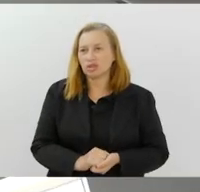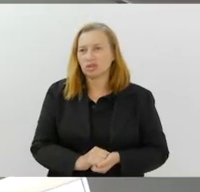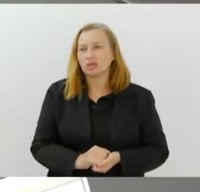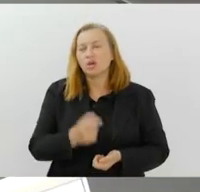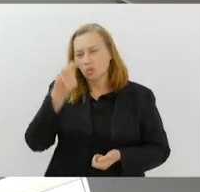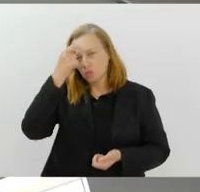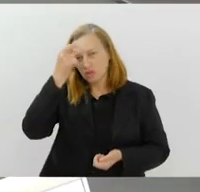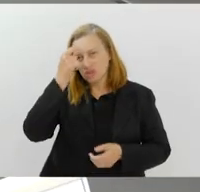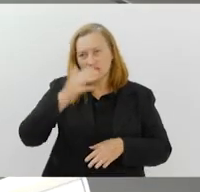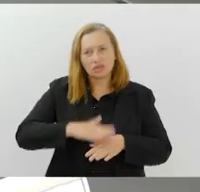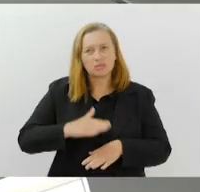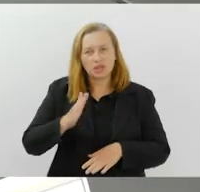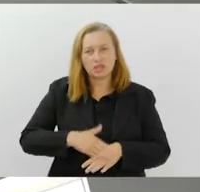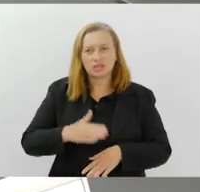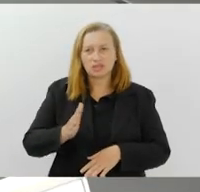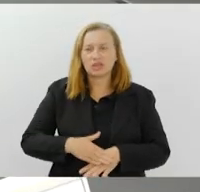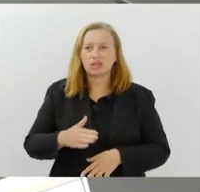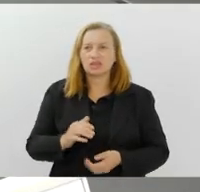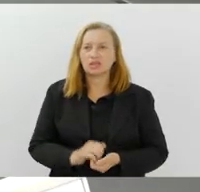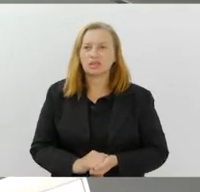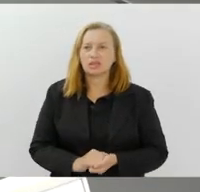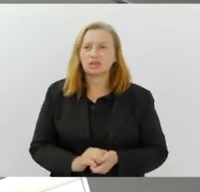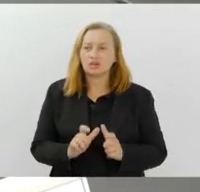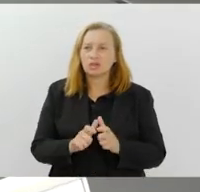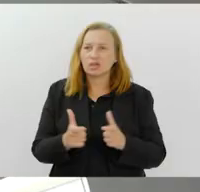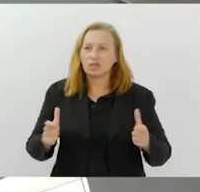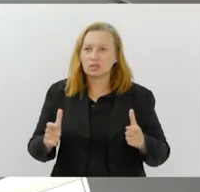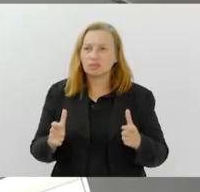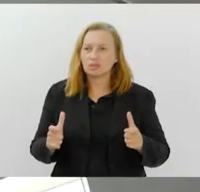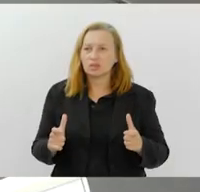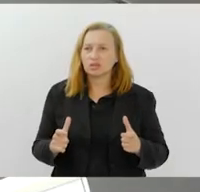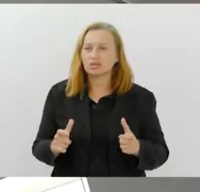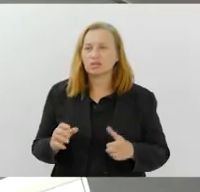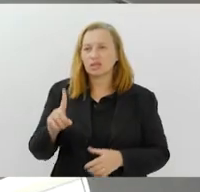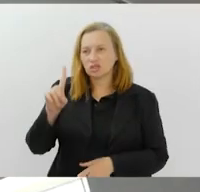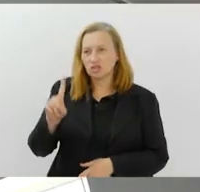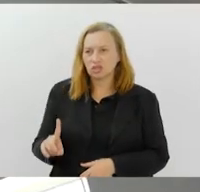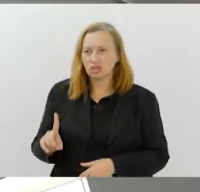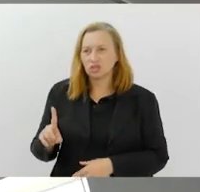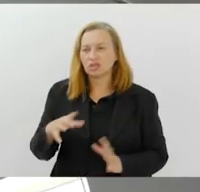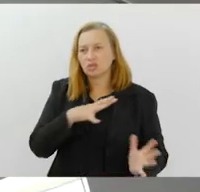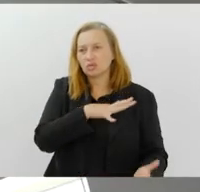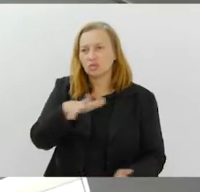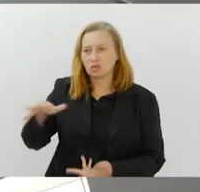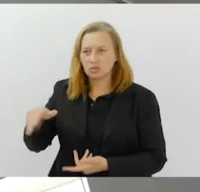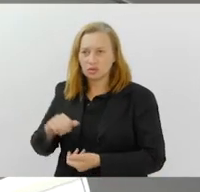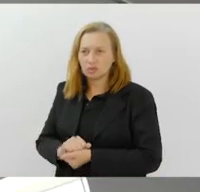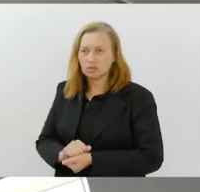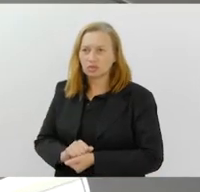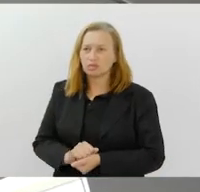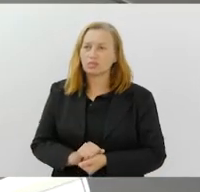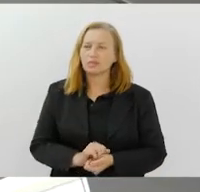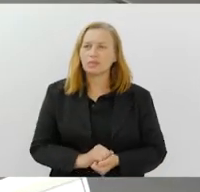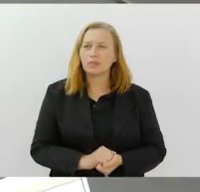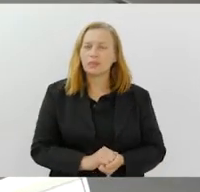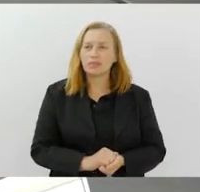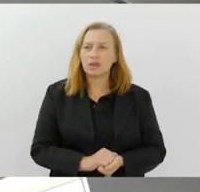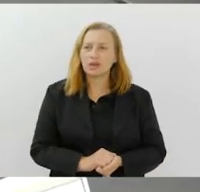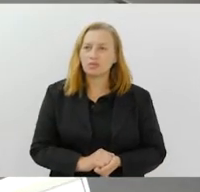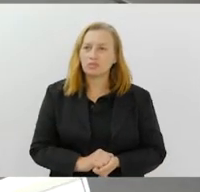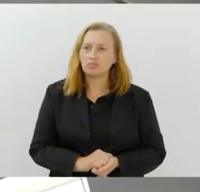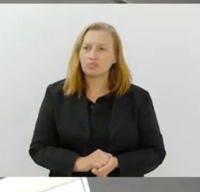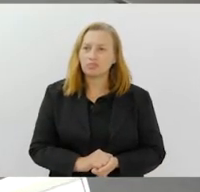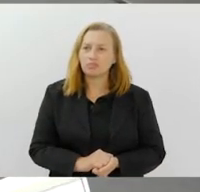mais o crescimento da Extrema direita no mundo tá do mundo cada vez mais globalizado da gente